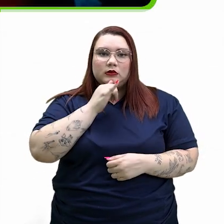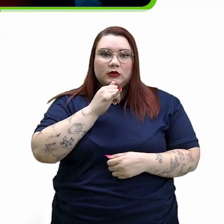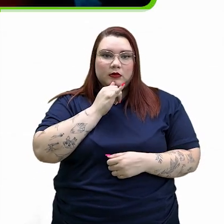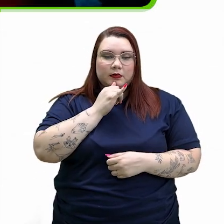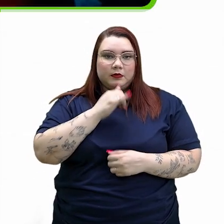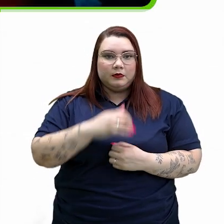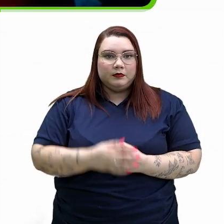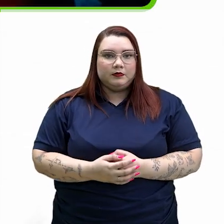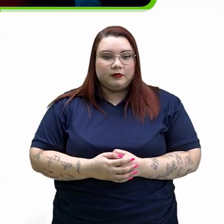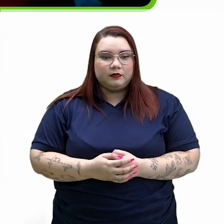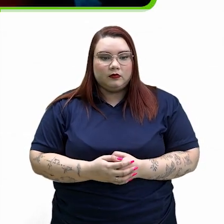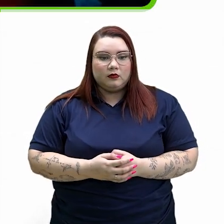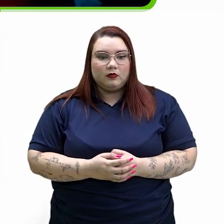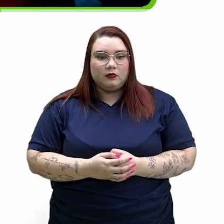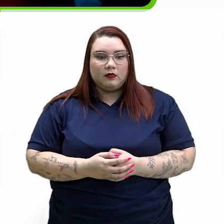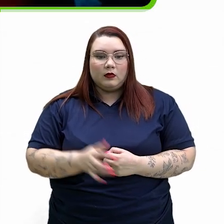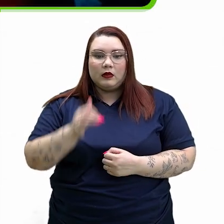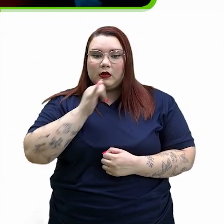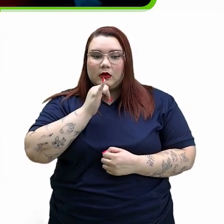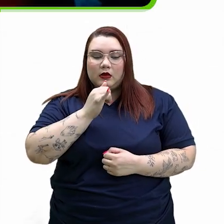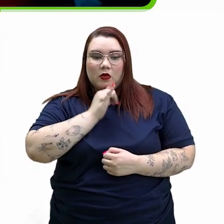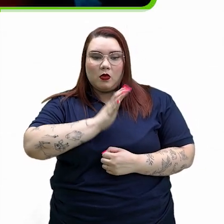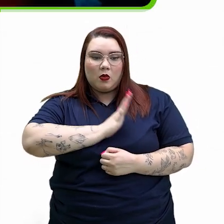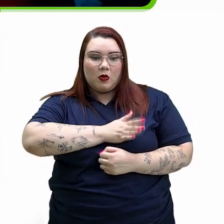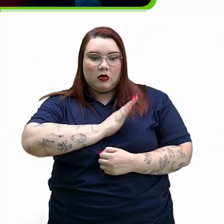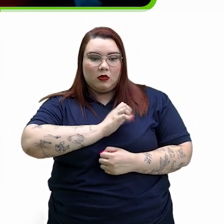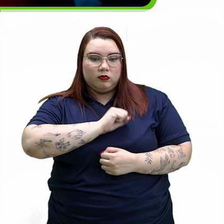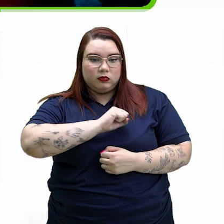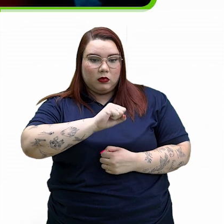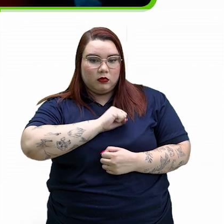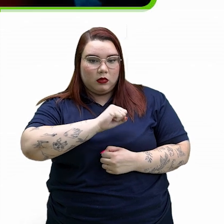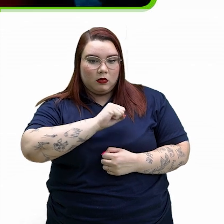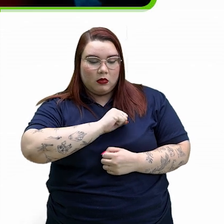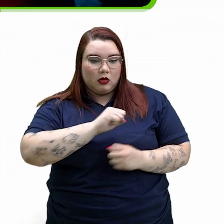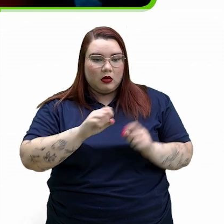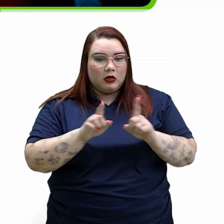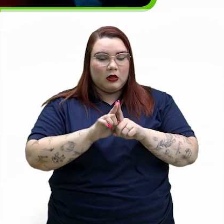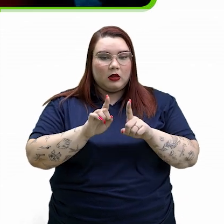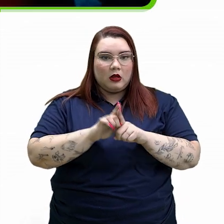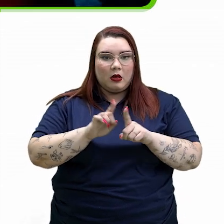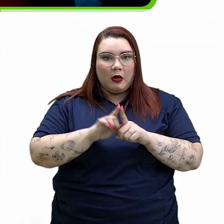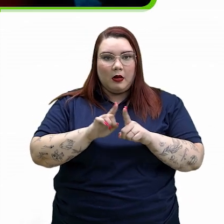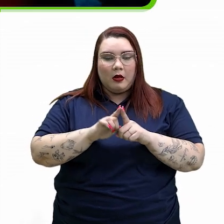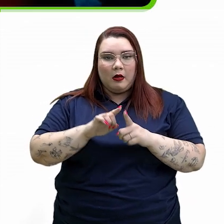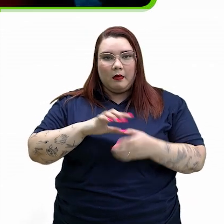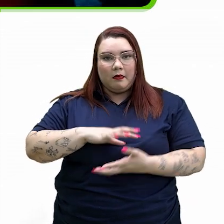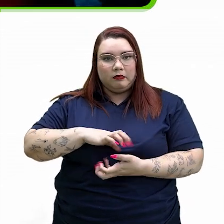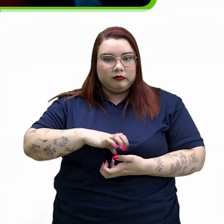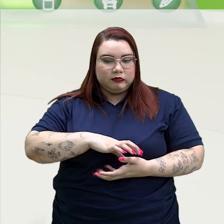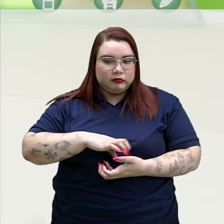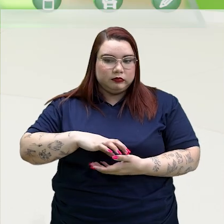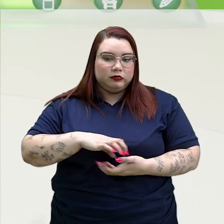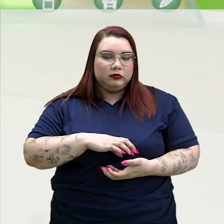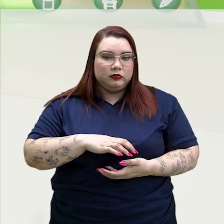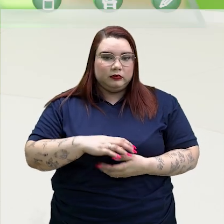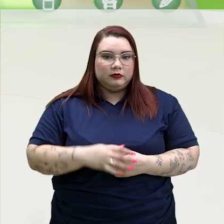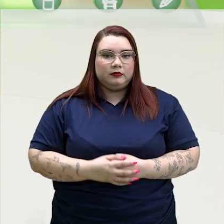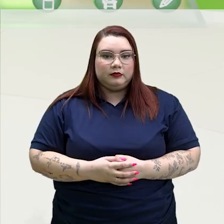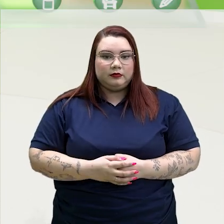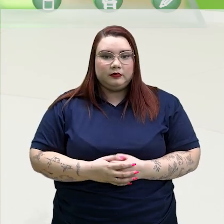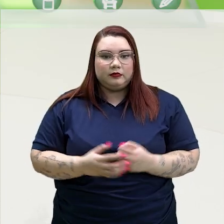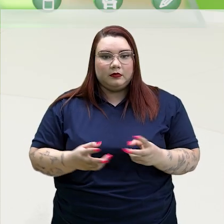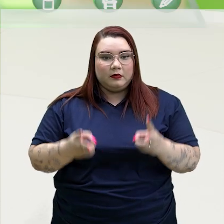e como os batimentos cardíacos e a contração e o relaxamento do estômago.